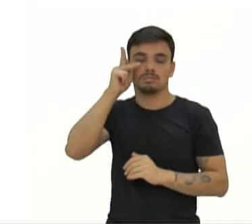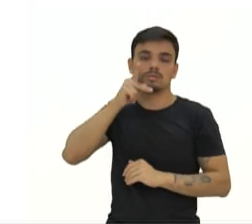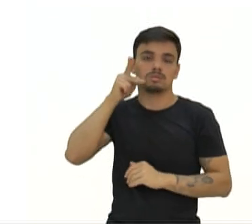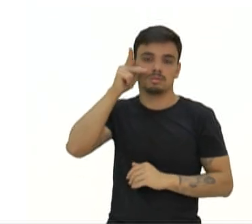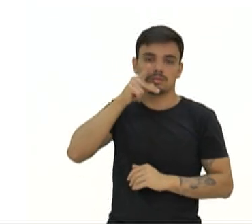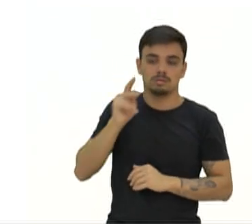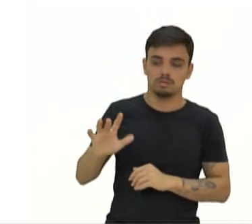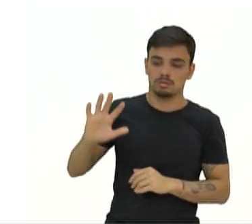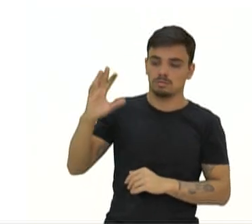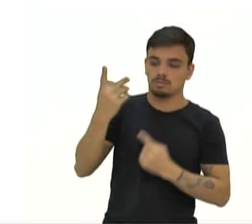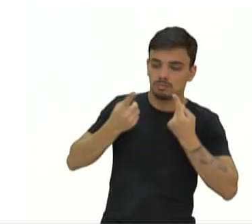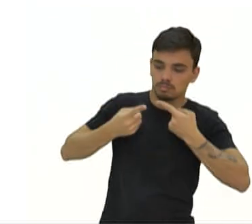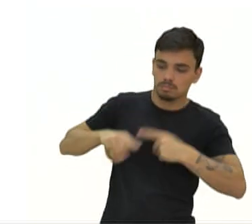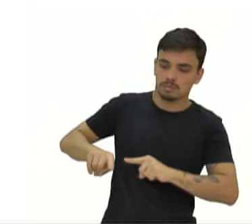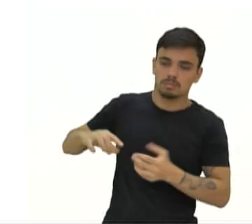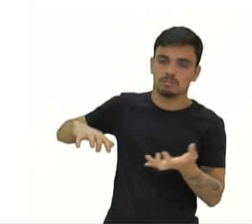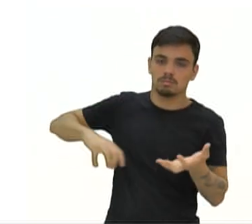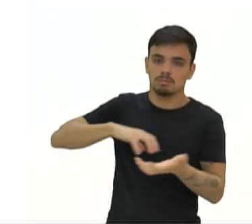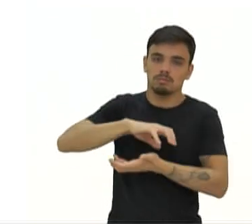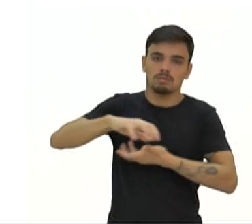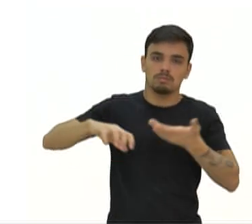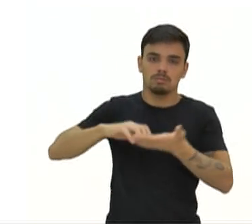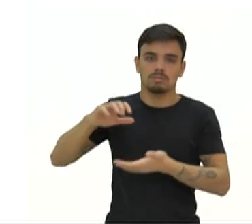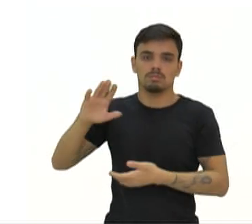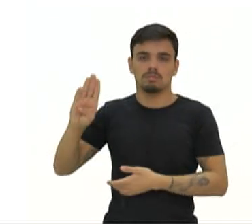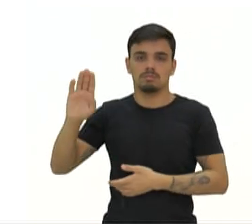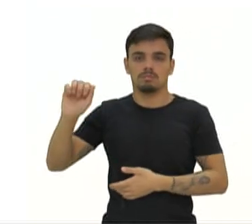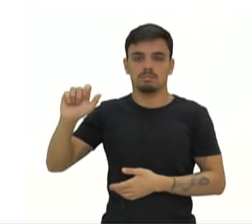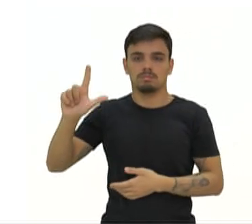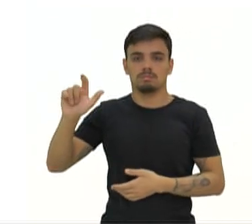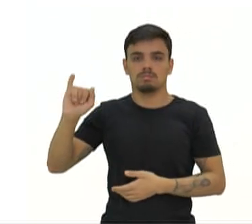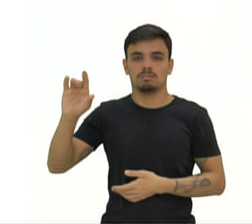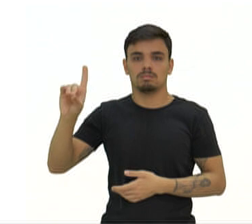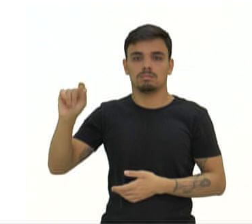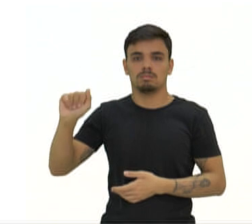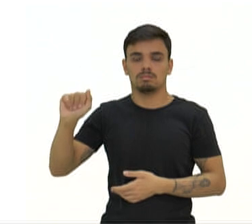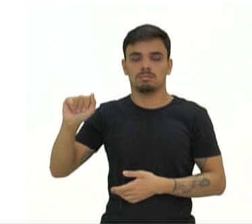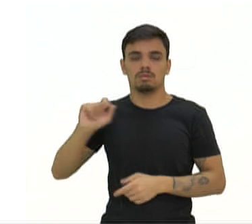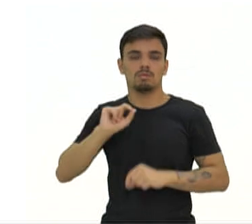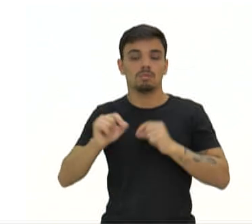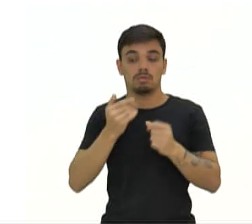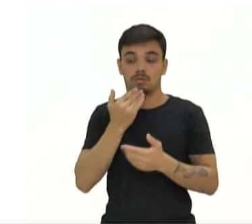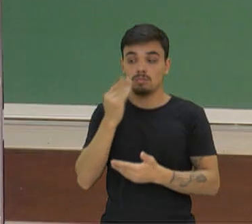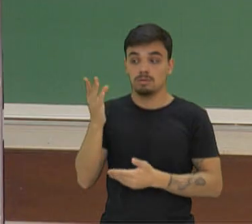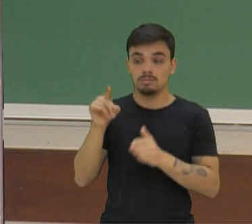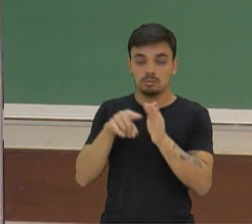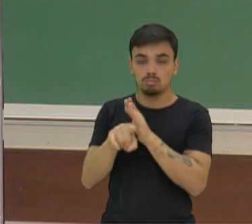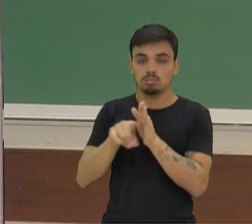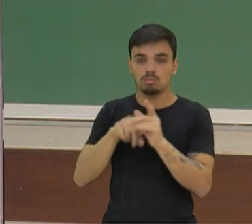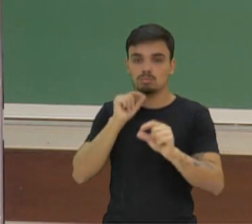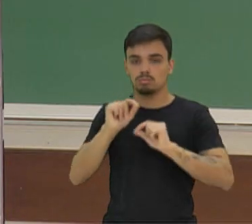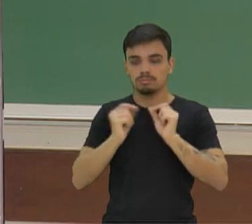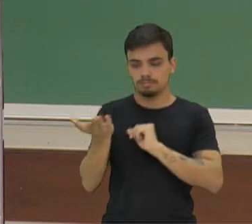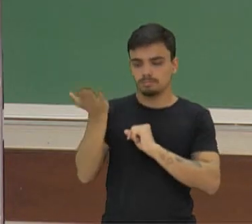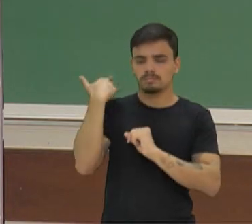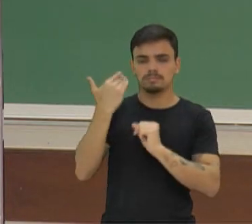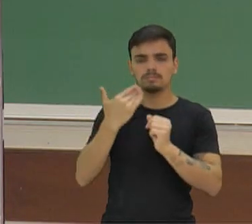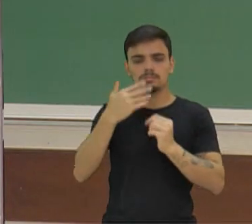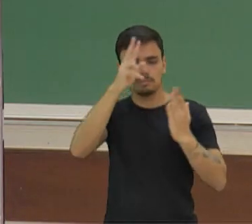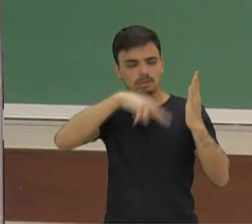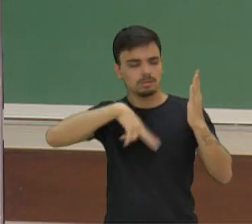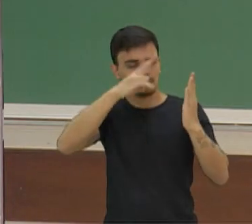que provocaram a revolta da Balaiada. O que estamos pedindo aqui? Antes, nós analisamos as